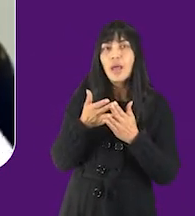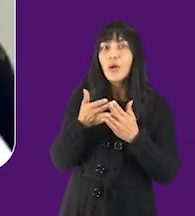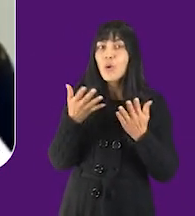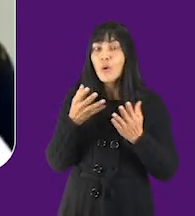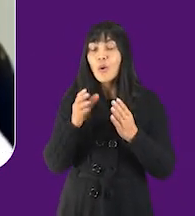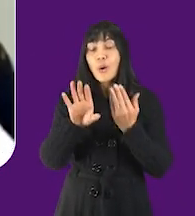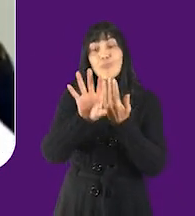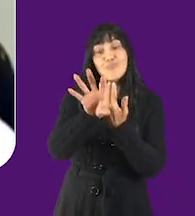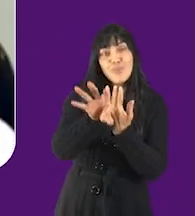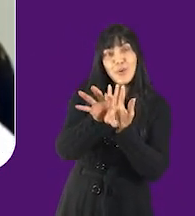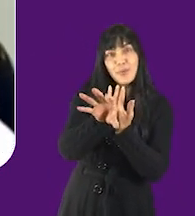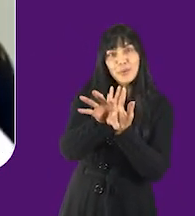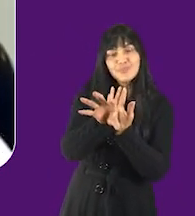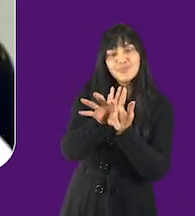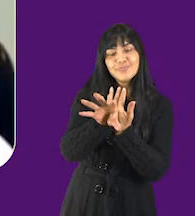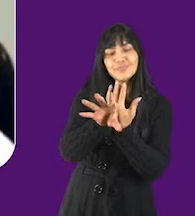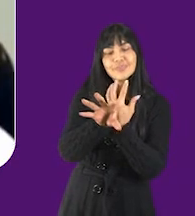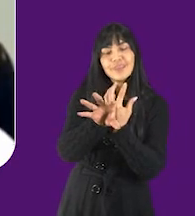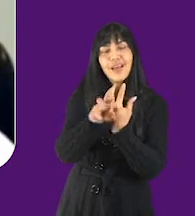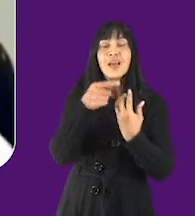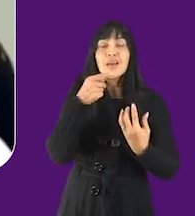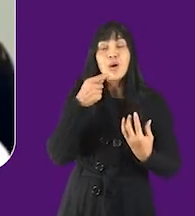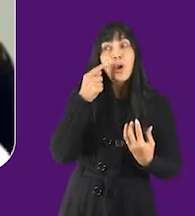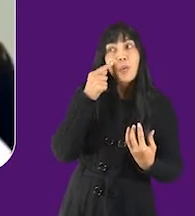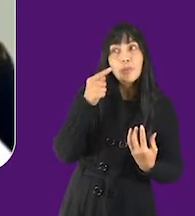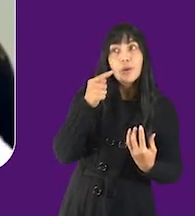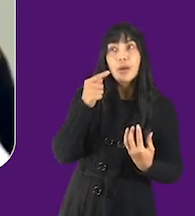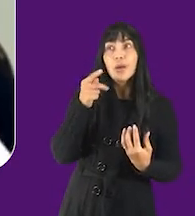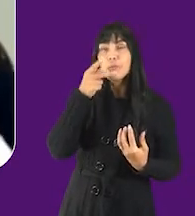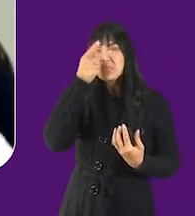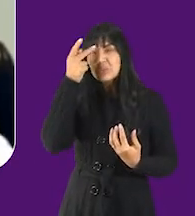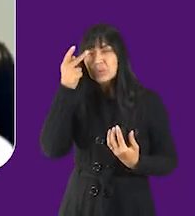forma remota, evitando que